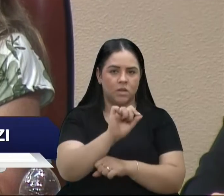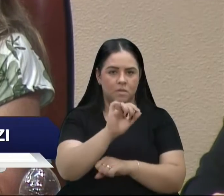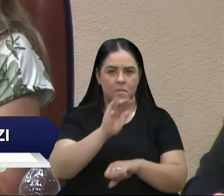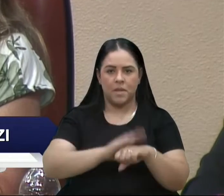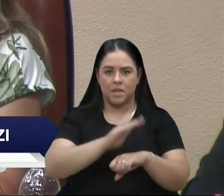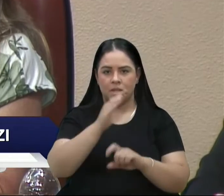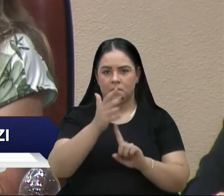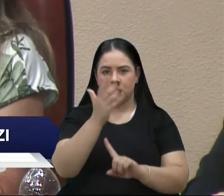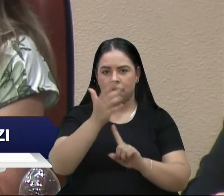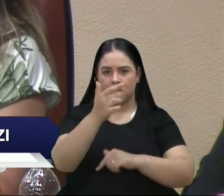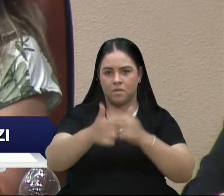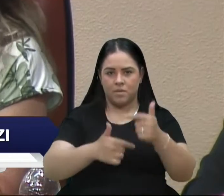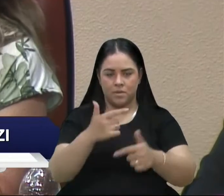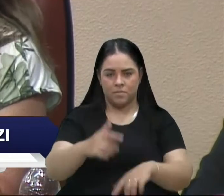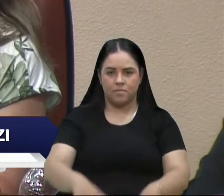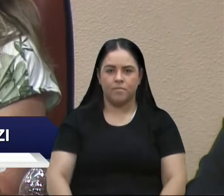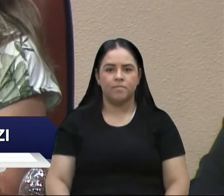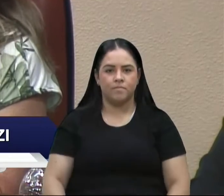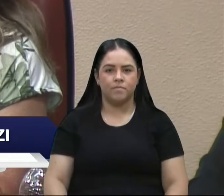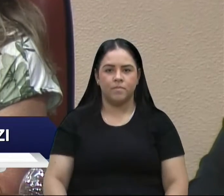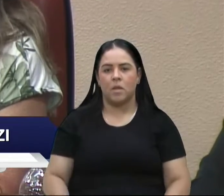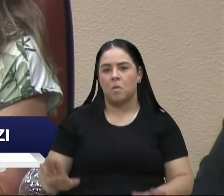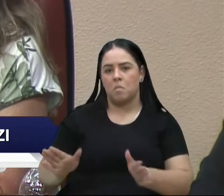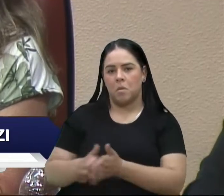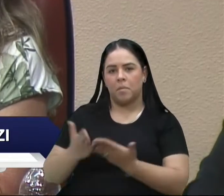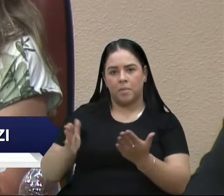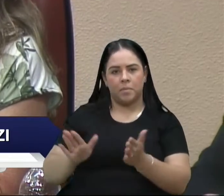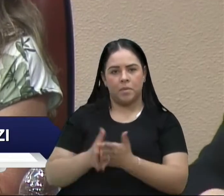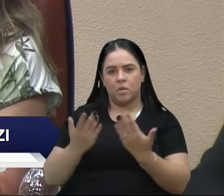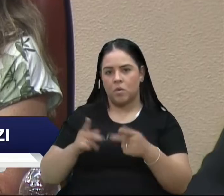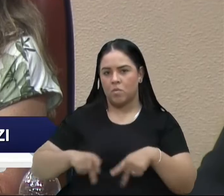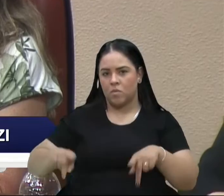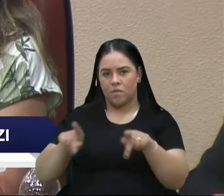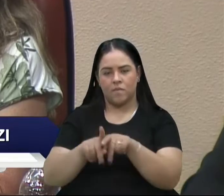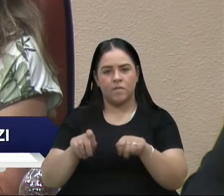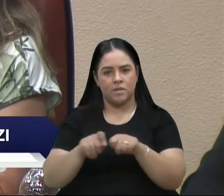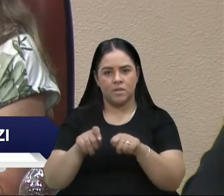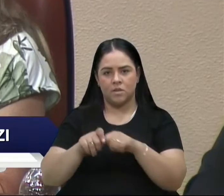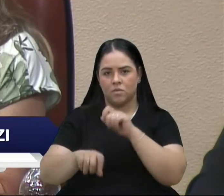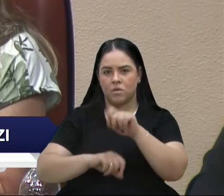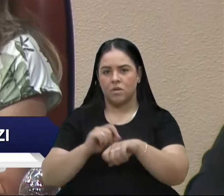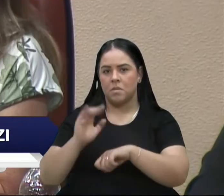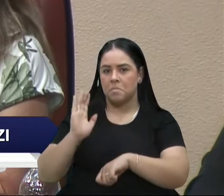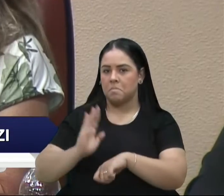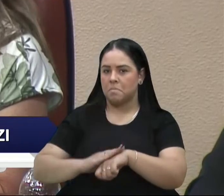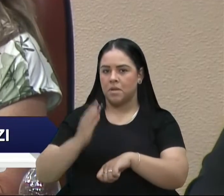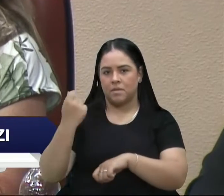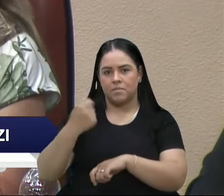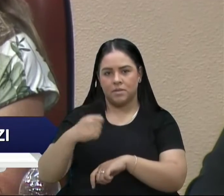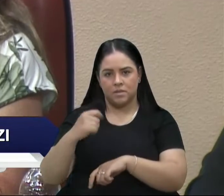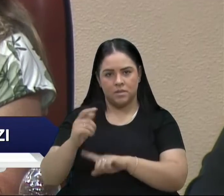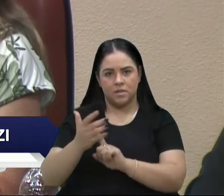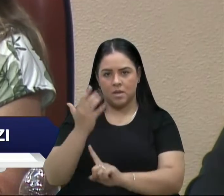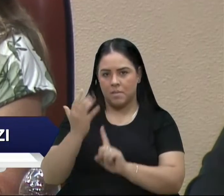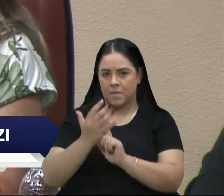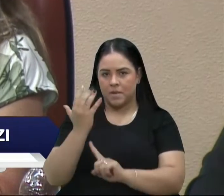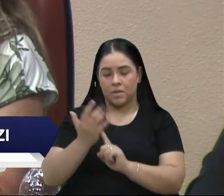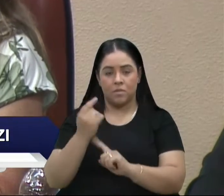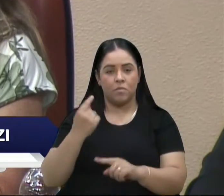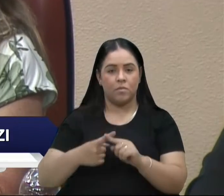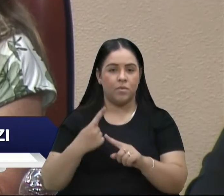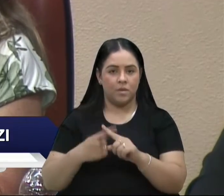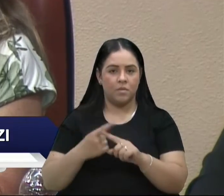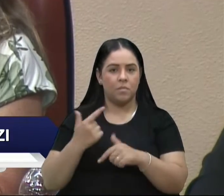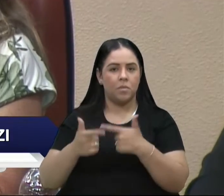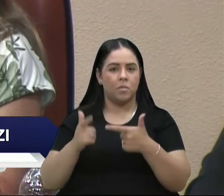de serviço. O empobrecimento da população faz com que a pirâmide de necessidade aumente, obviamente, né? São problemas a